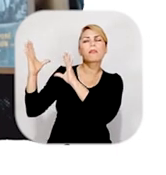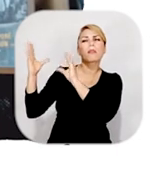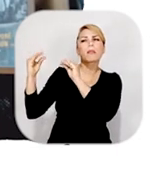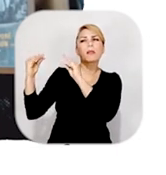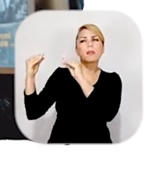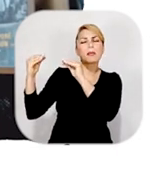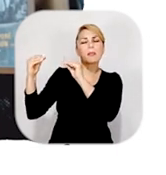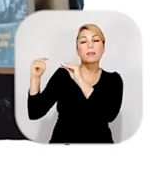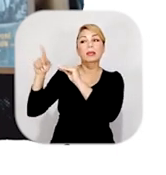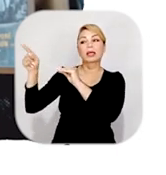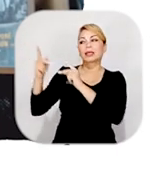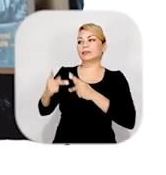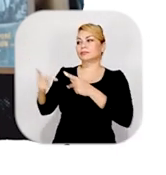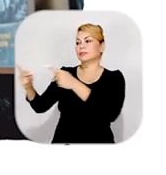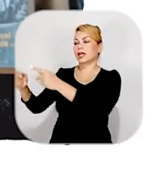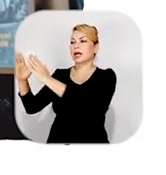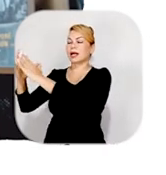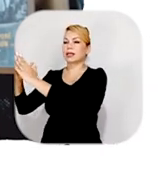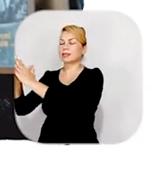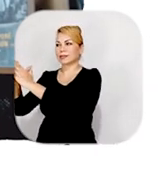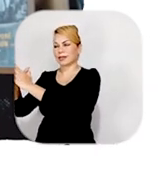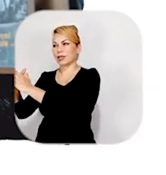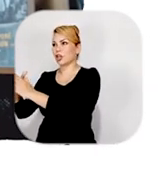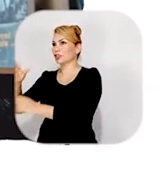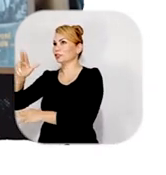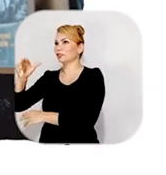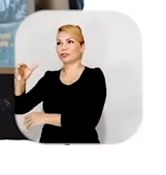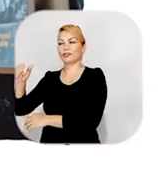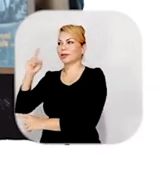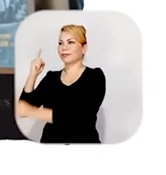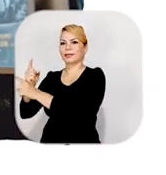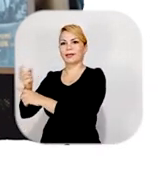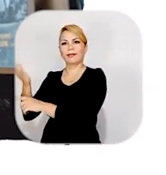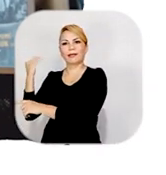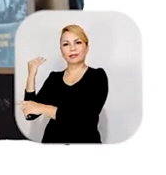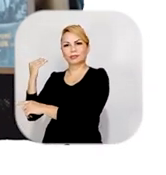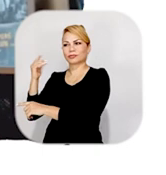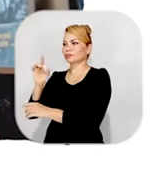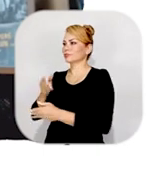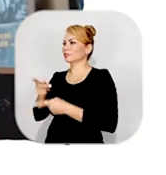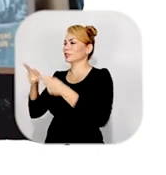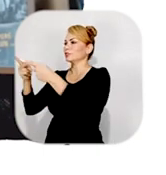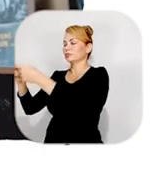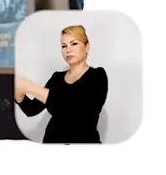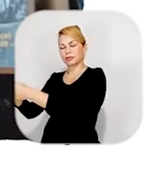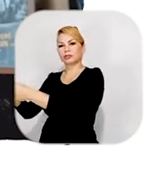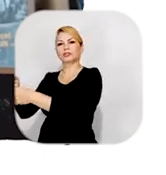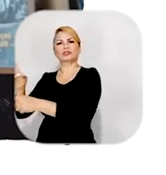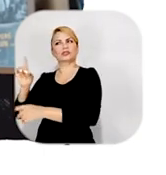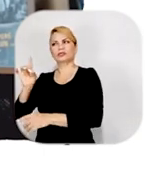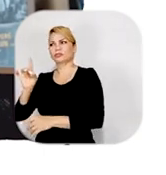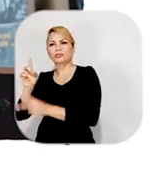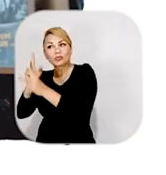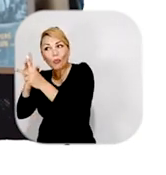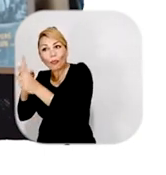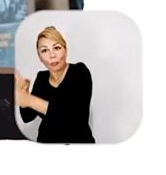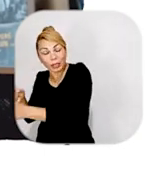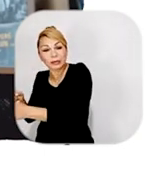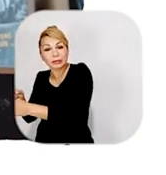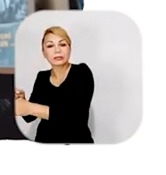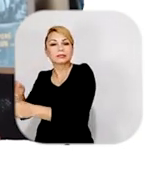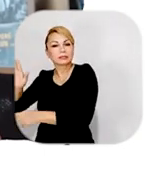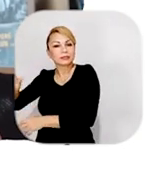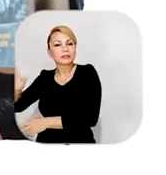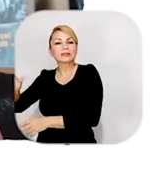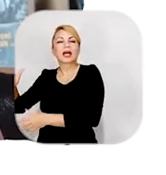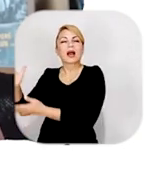ter me visto antes, né? E não foi assim para receber, para uma visita, não, foi para dormir mesmo, ficar lá alguns dias,